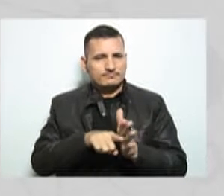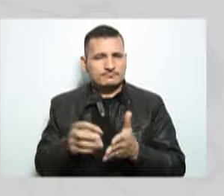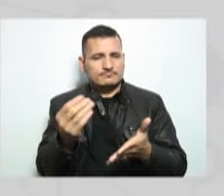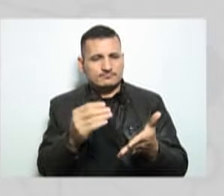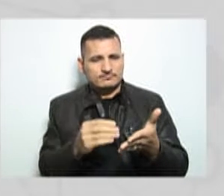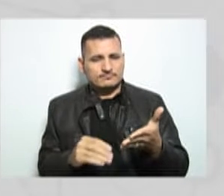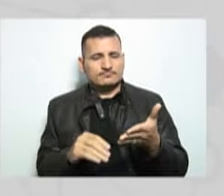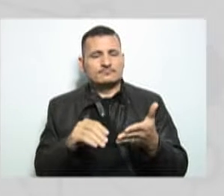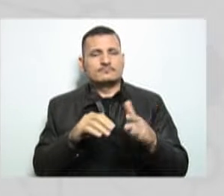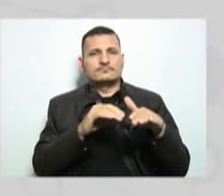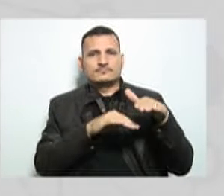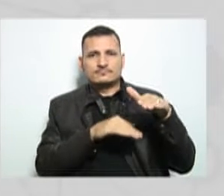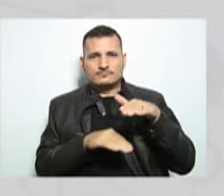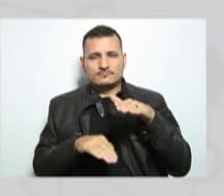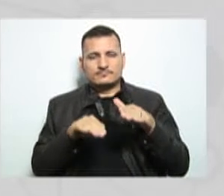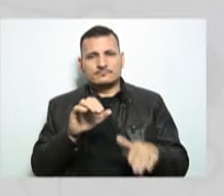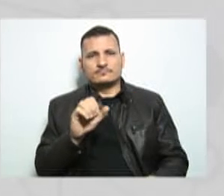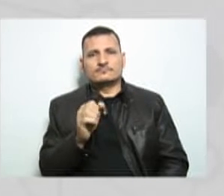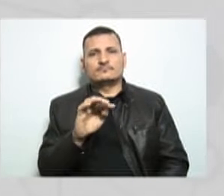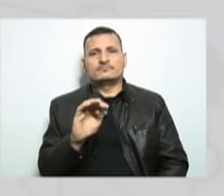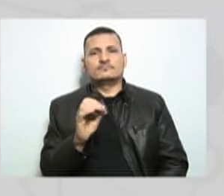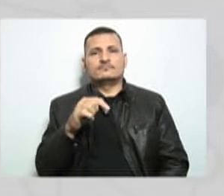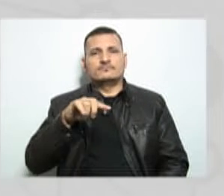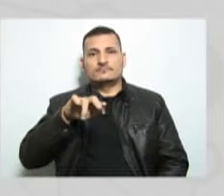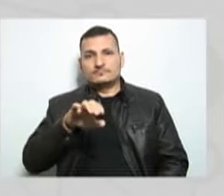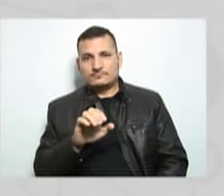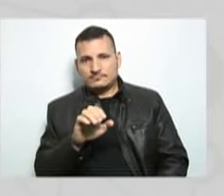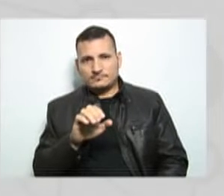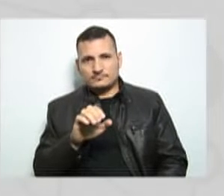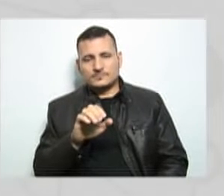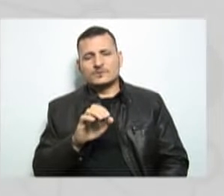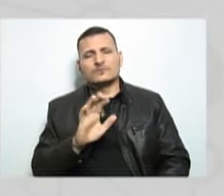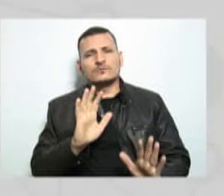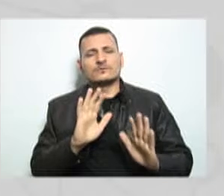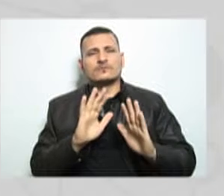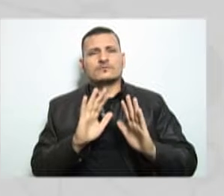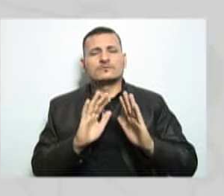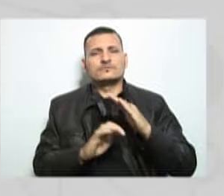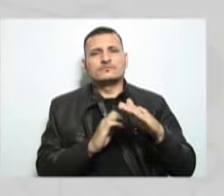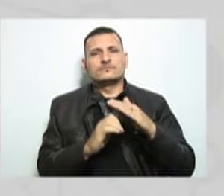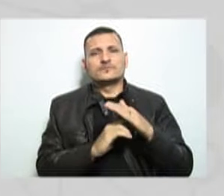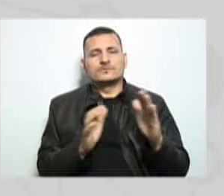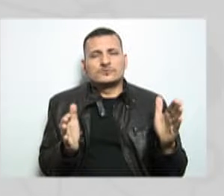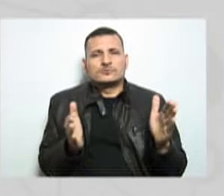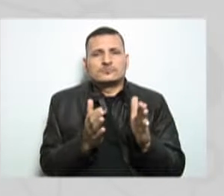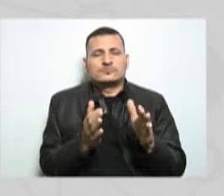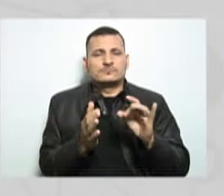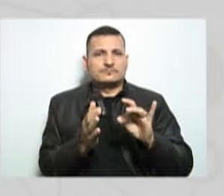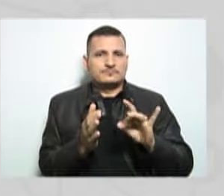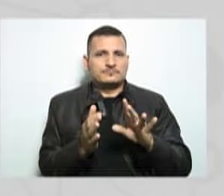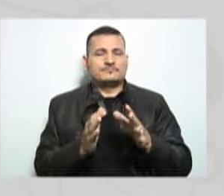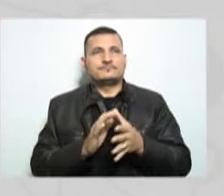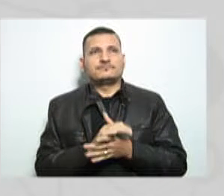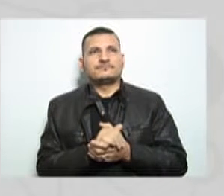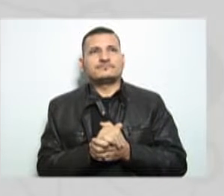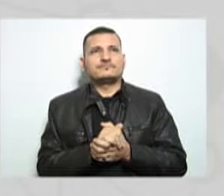ainda adotado por pequenas e médias empresas. Apura os